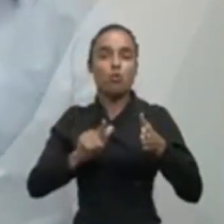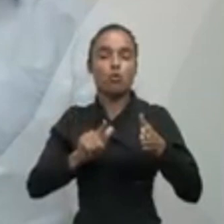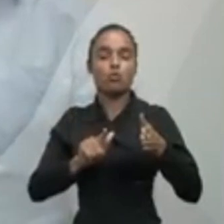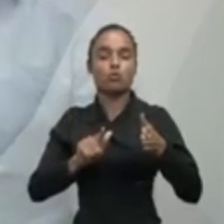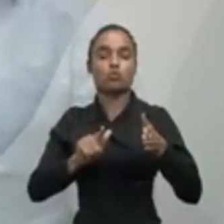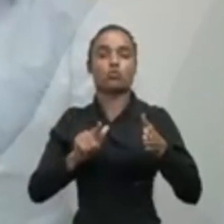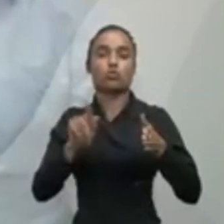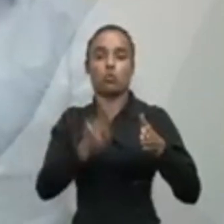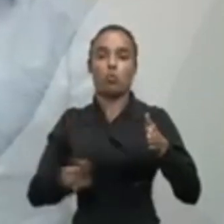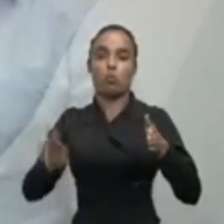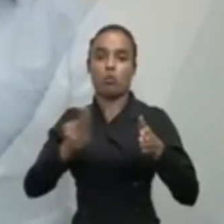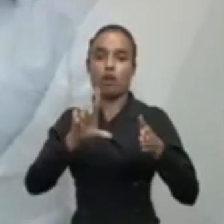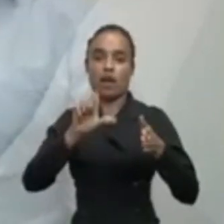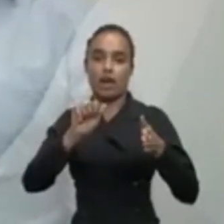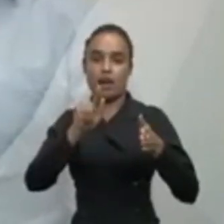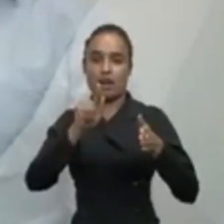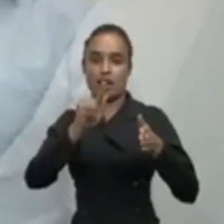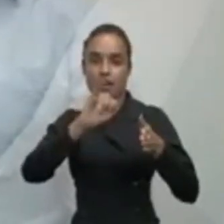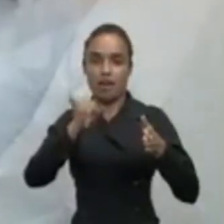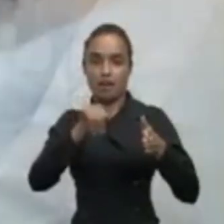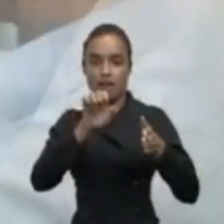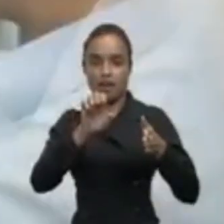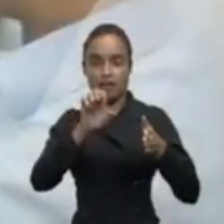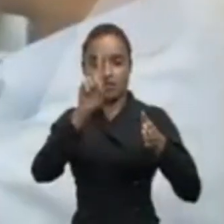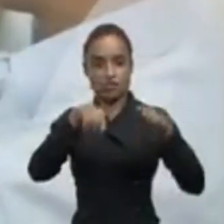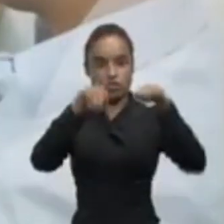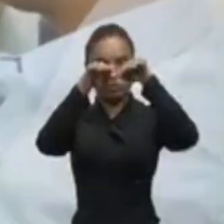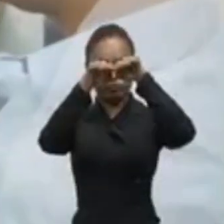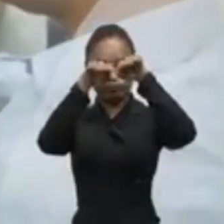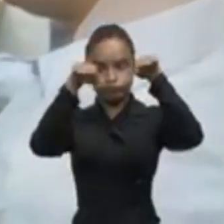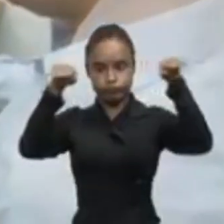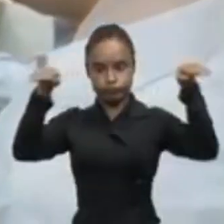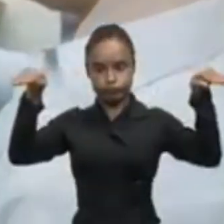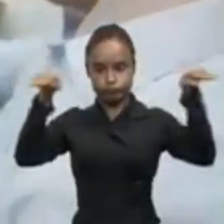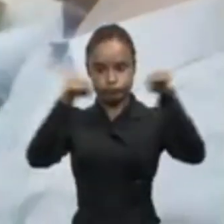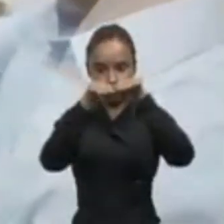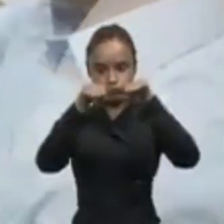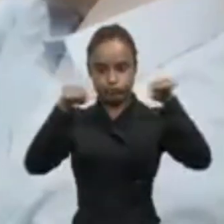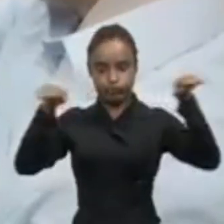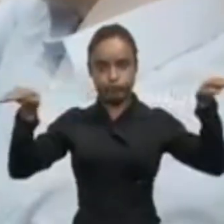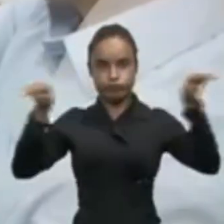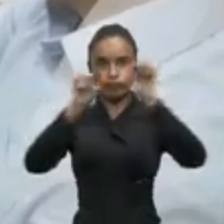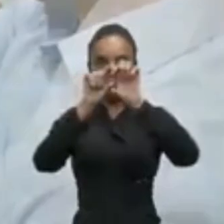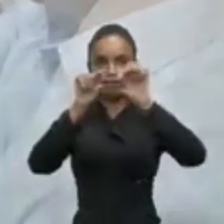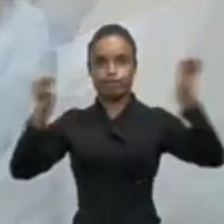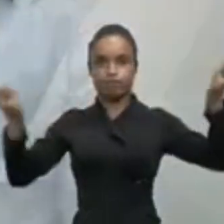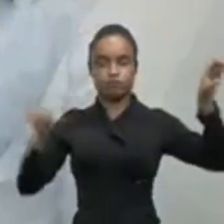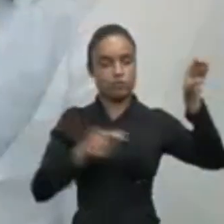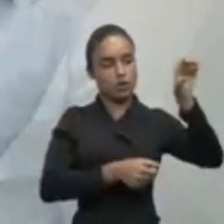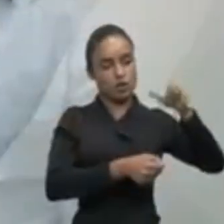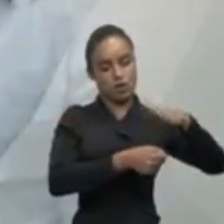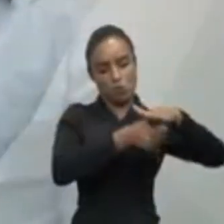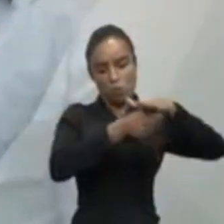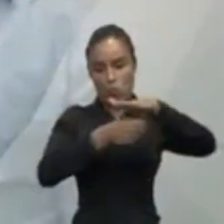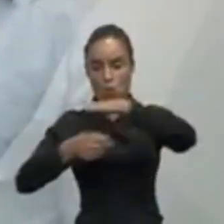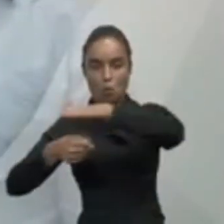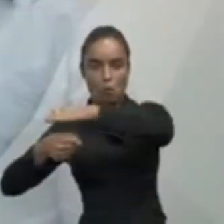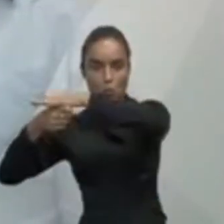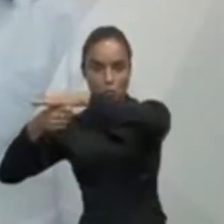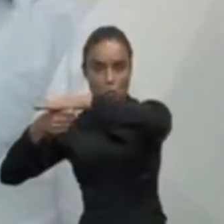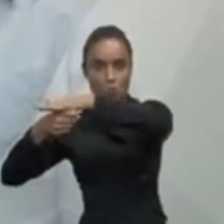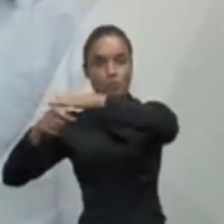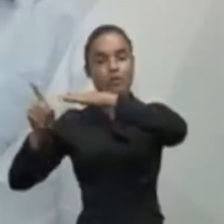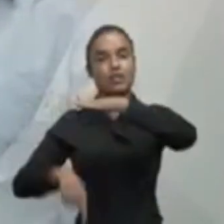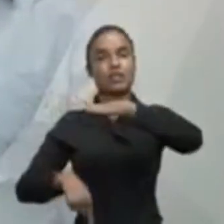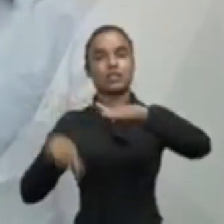laje contribuindo na região comprimida da viga. As vigas T geralmente são utilizadas em construções onde eu tenho laje maciça